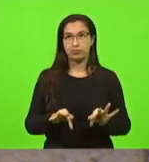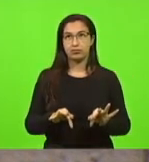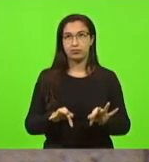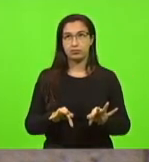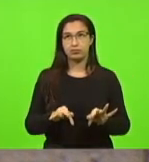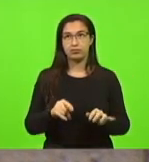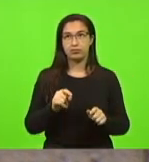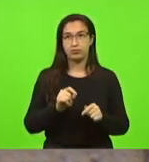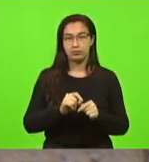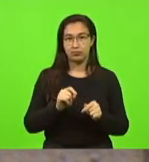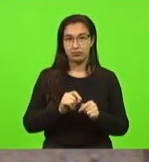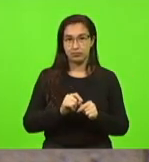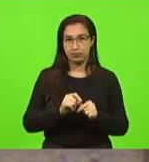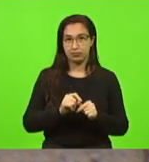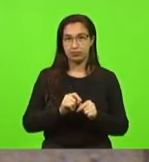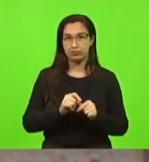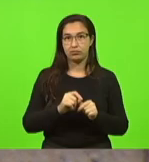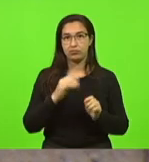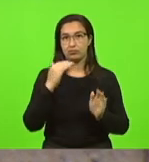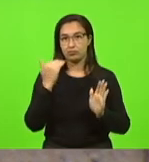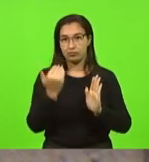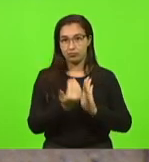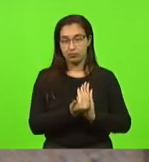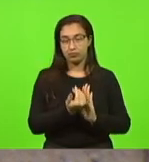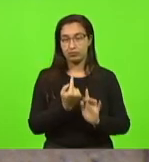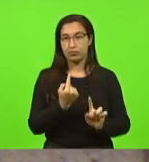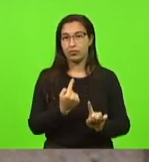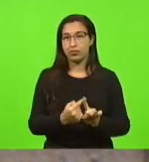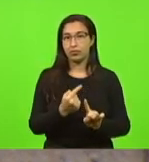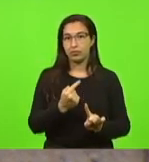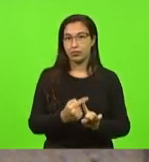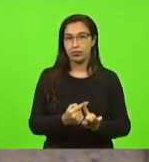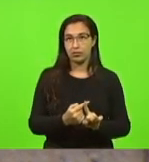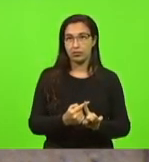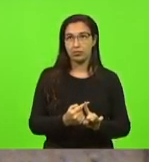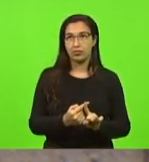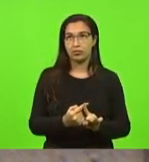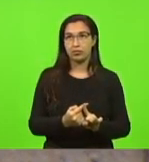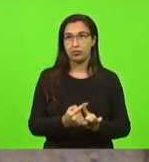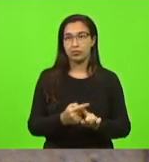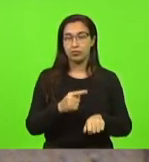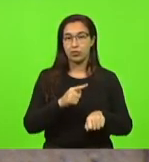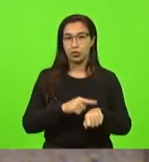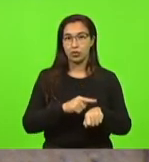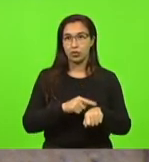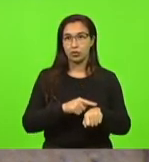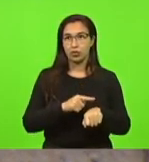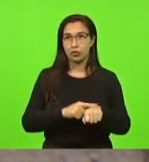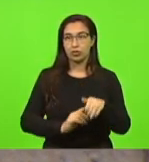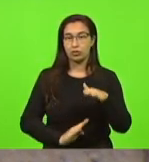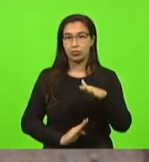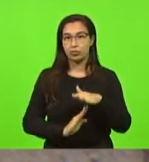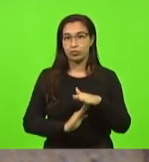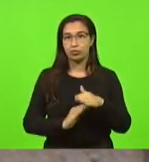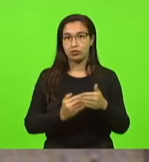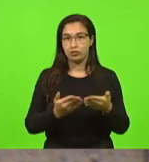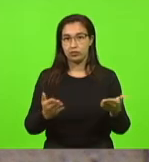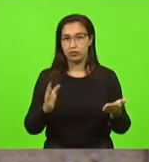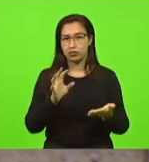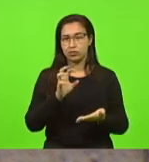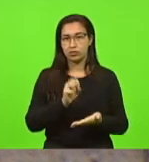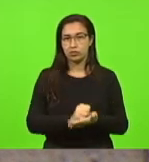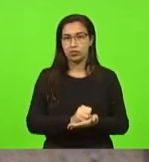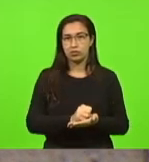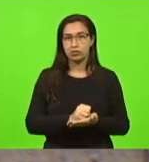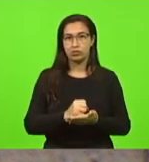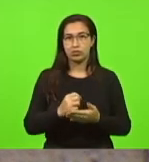devida sanção em razão da exiguidade do tempo daquelas pessoas que terão seus contratos prorrogados.